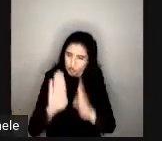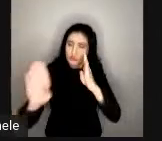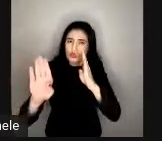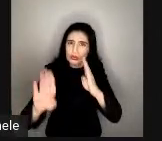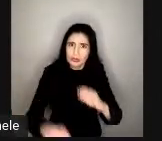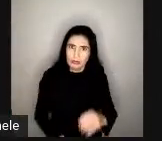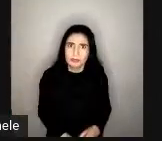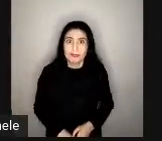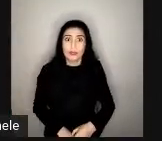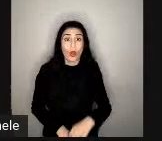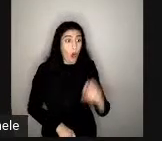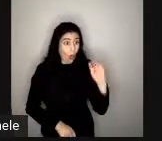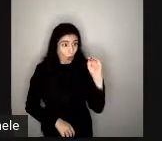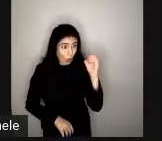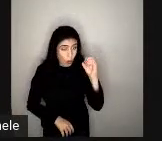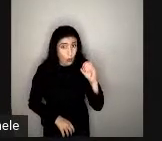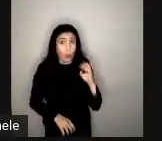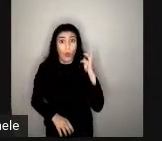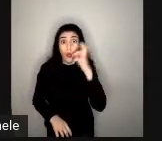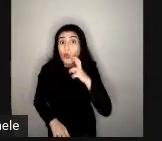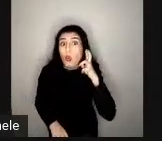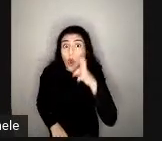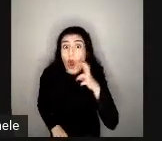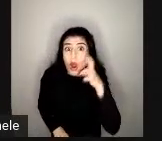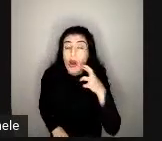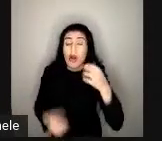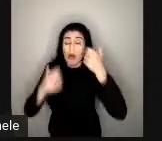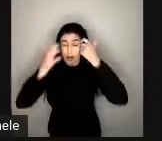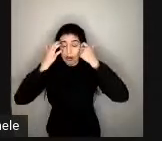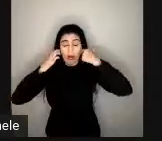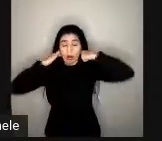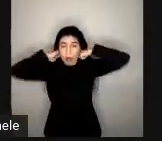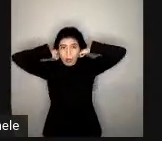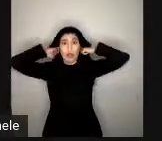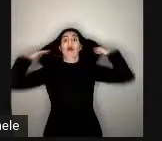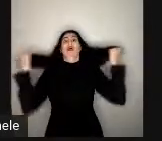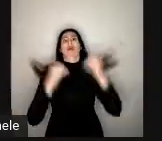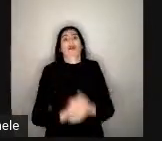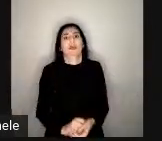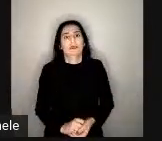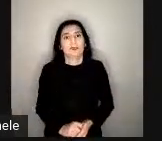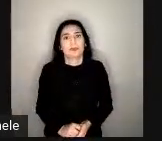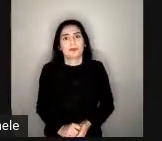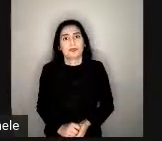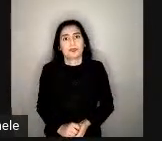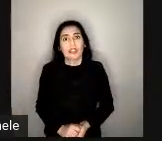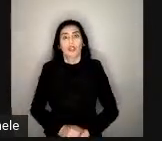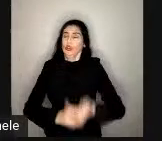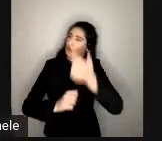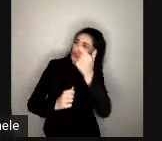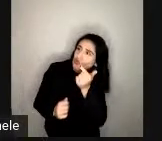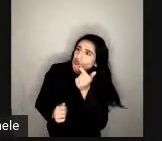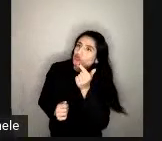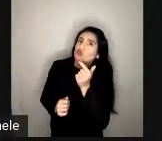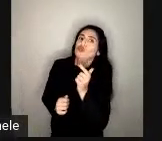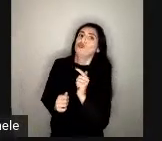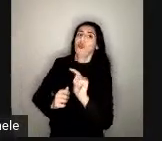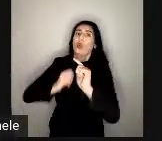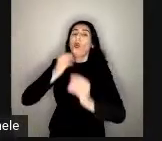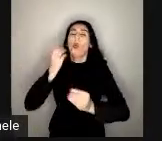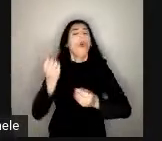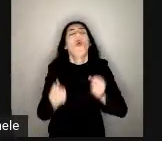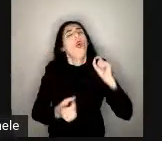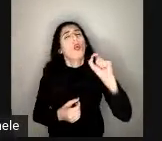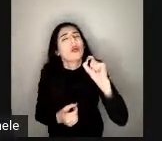Outubro Rosa é um Outubro Rosa marcante, porque é um Outubro Rosa de retomada. Nós não sabemos quais serão as